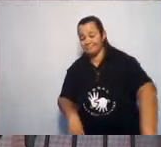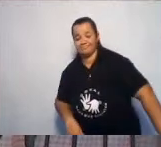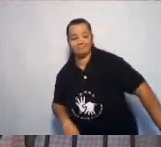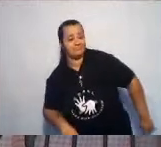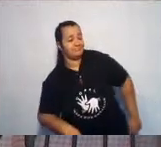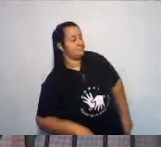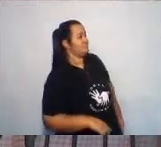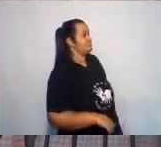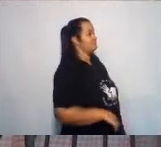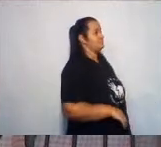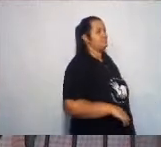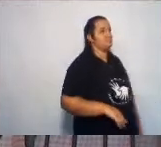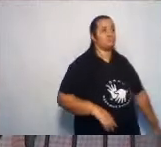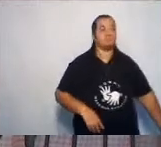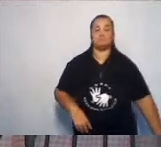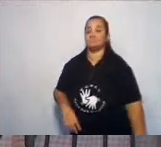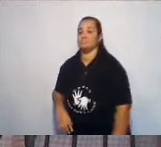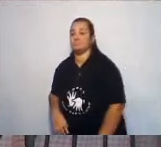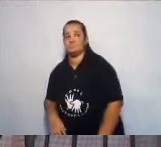apartamento,